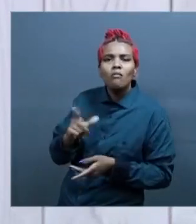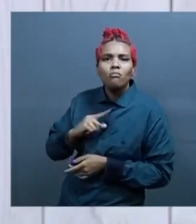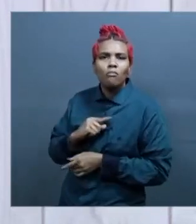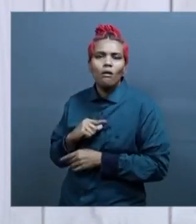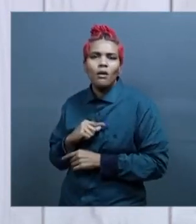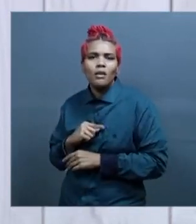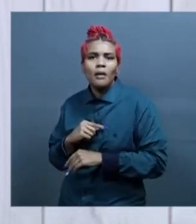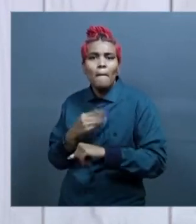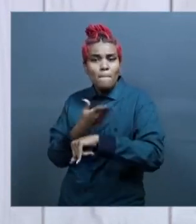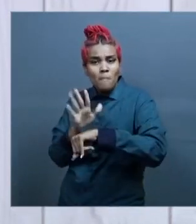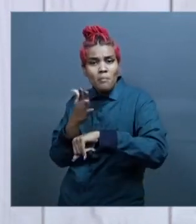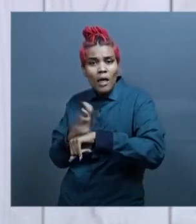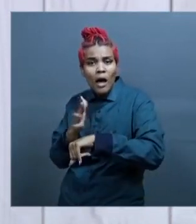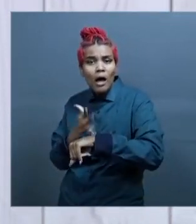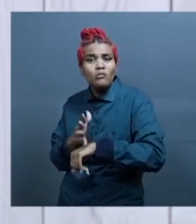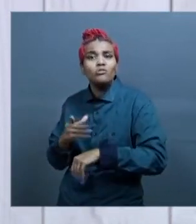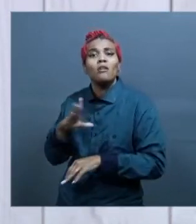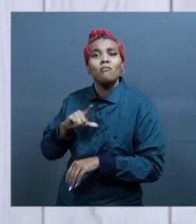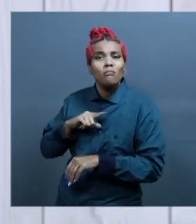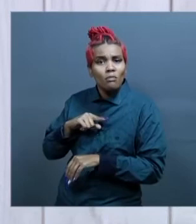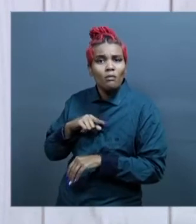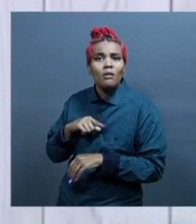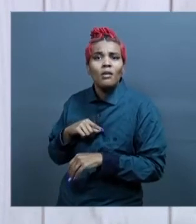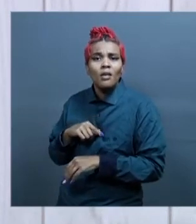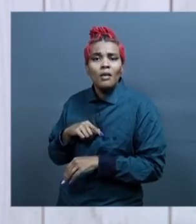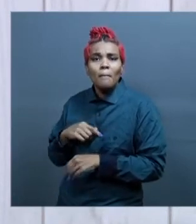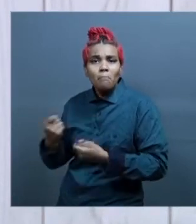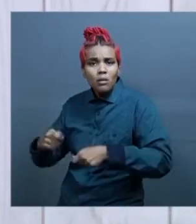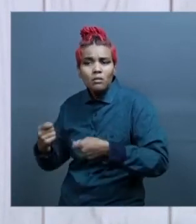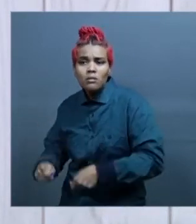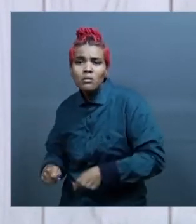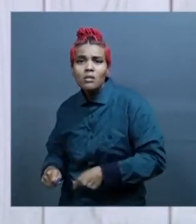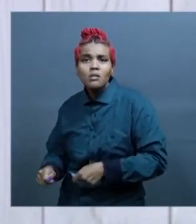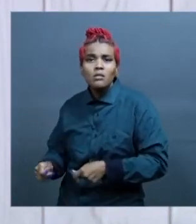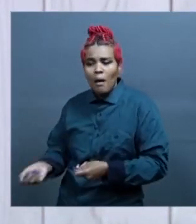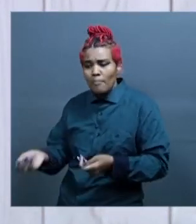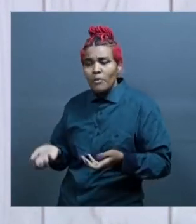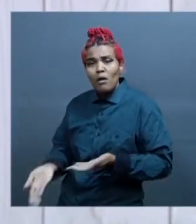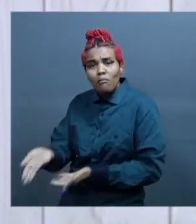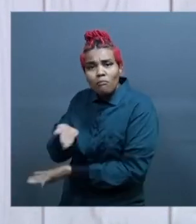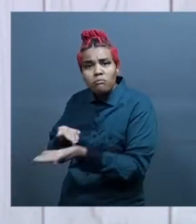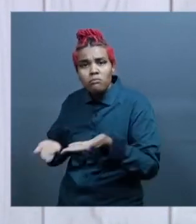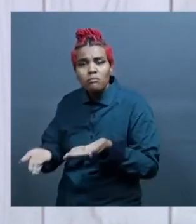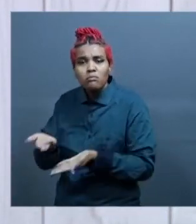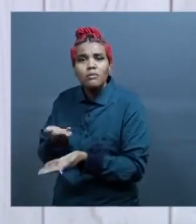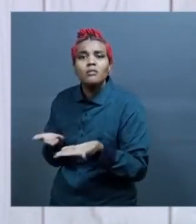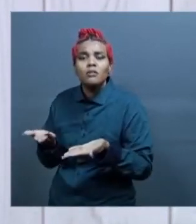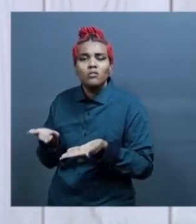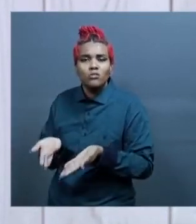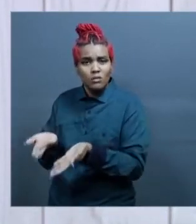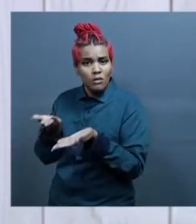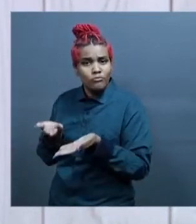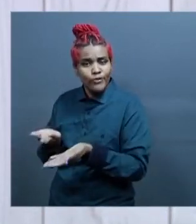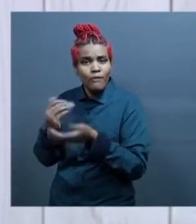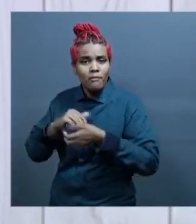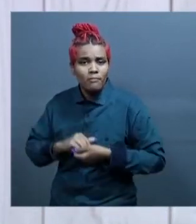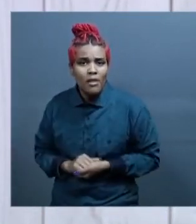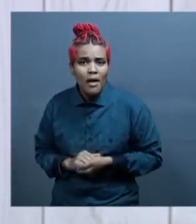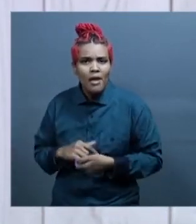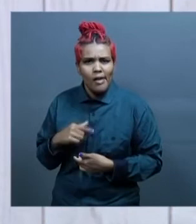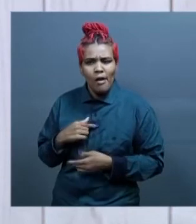contribuição sabe então é esse movimento que acho que é importante então agradeço e continuou não só com fé mas com muita vontade